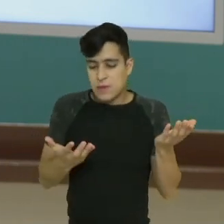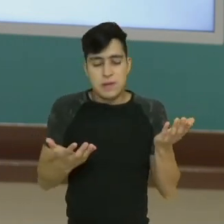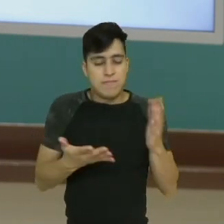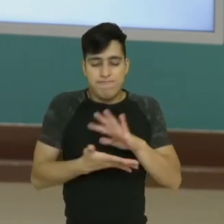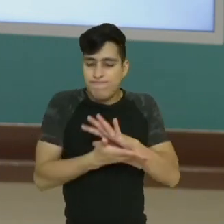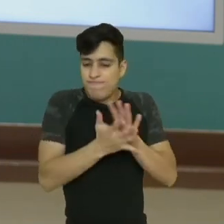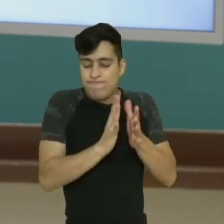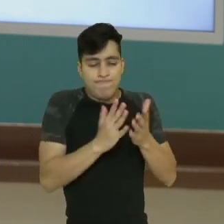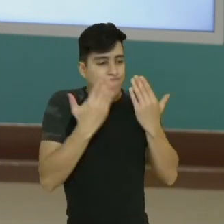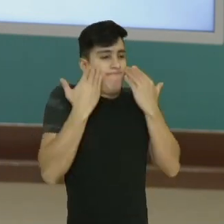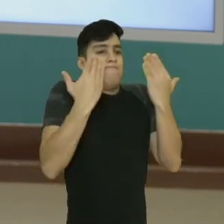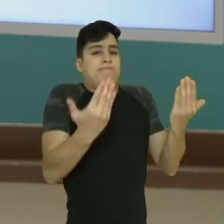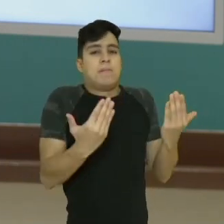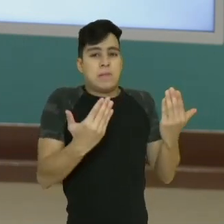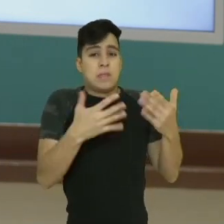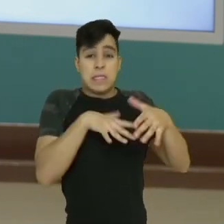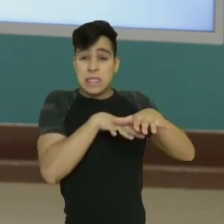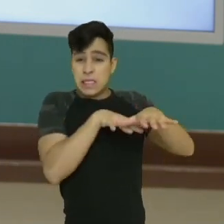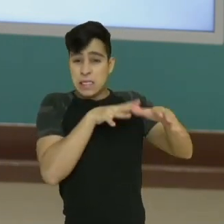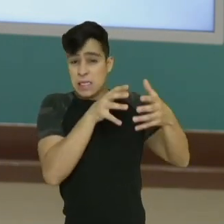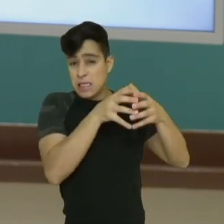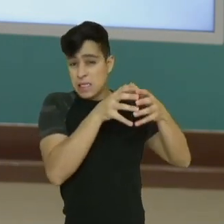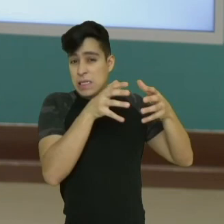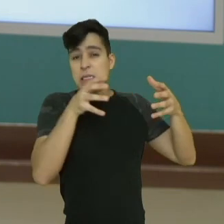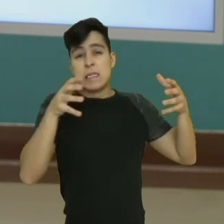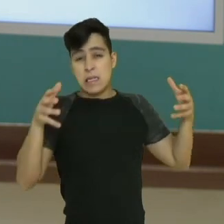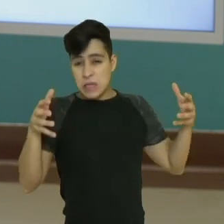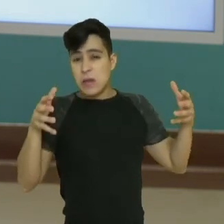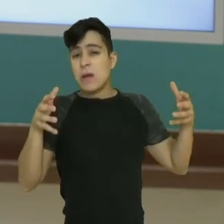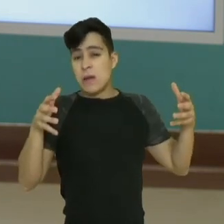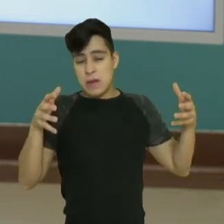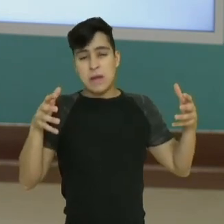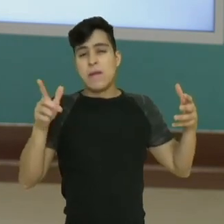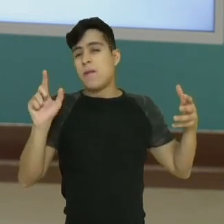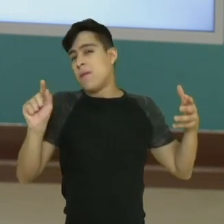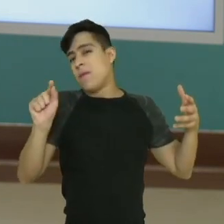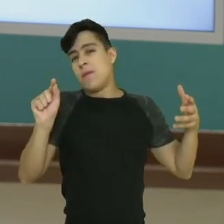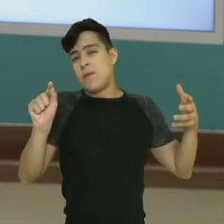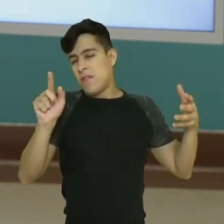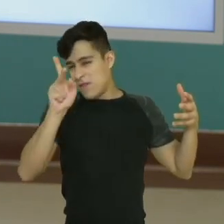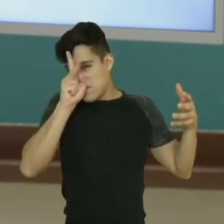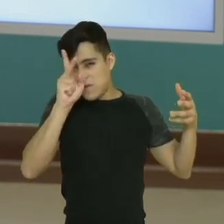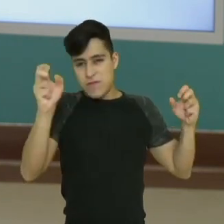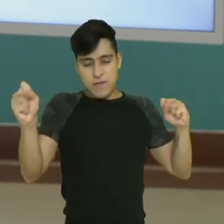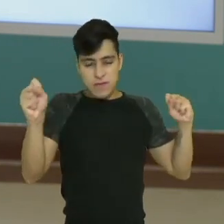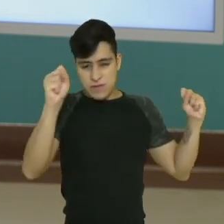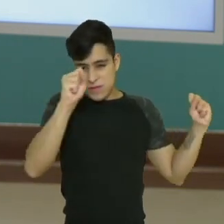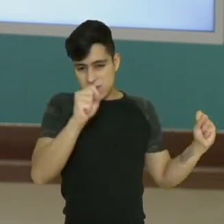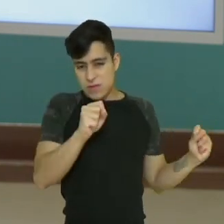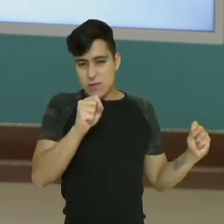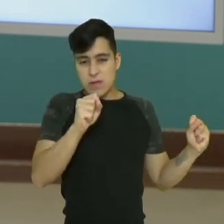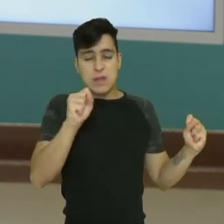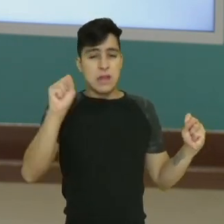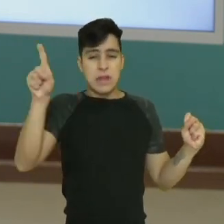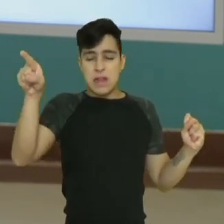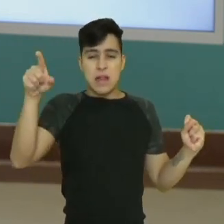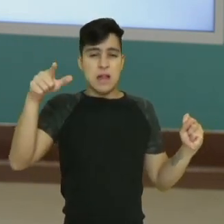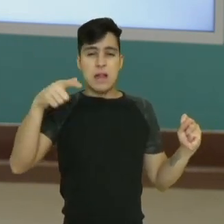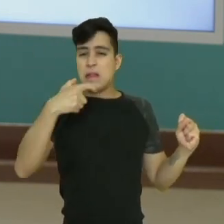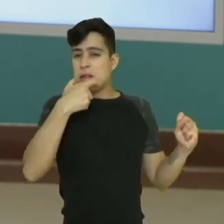né? Pensa, um exército tão grande como o exército, vamos dizer assim, ou as forças armadas da